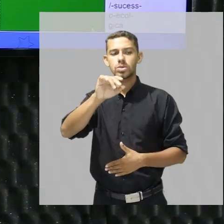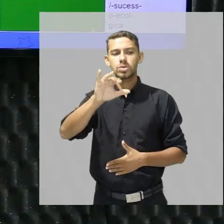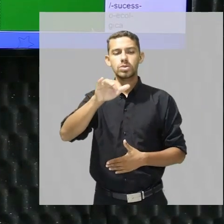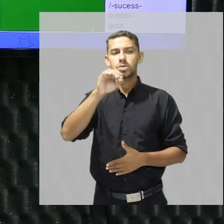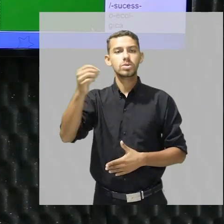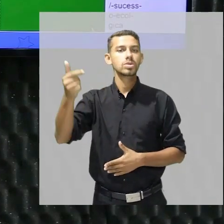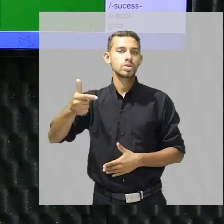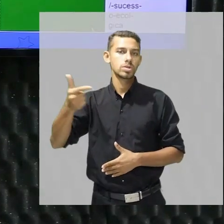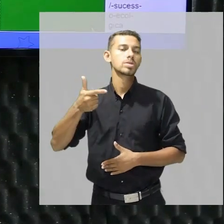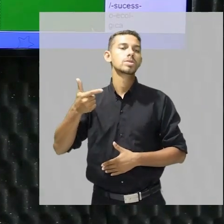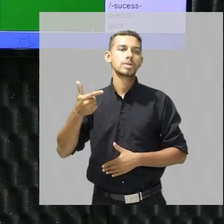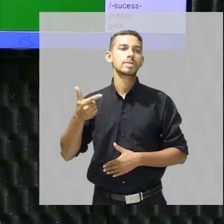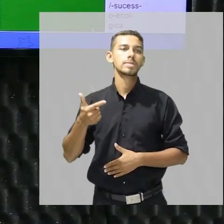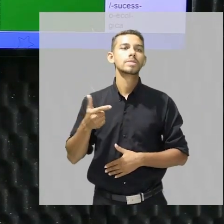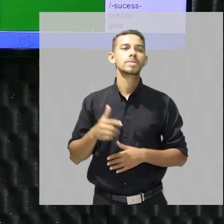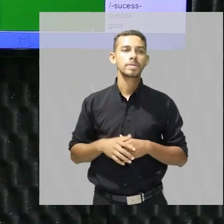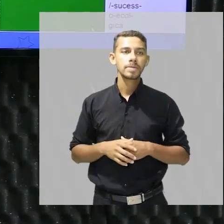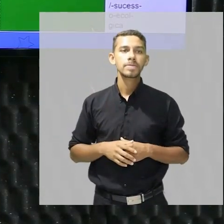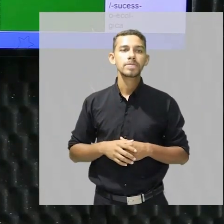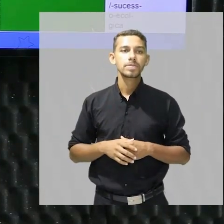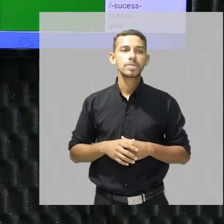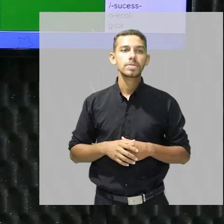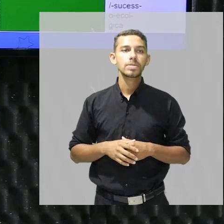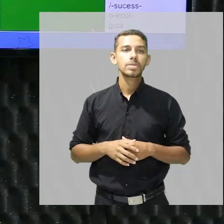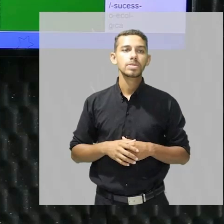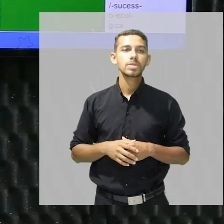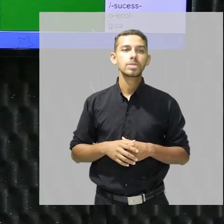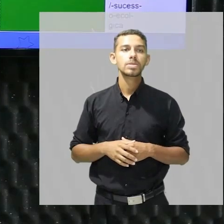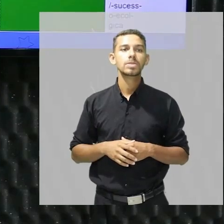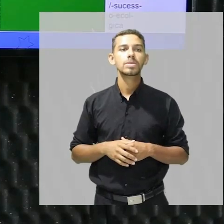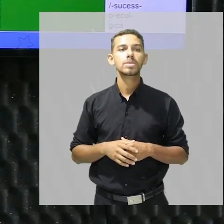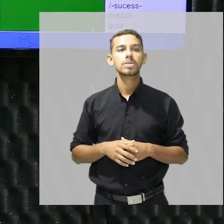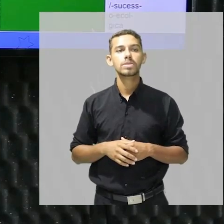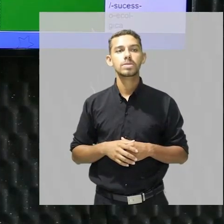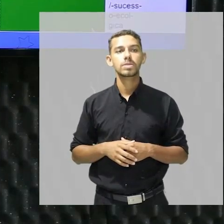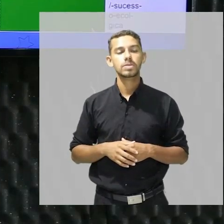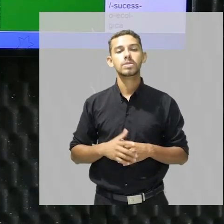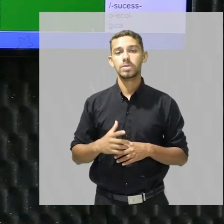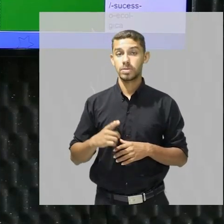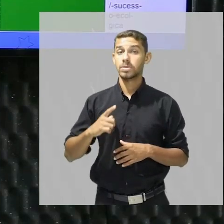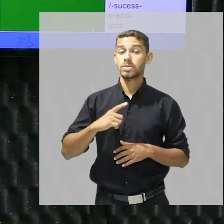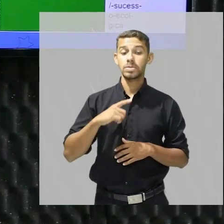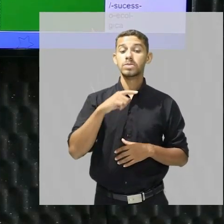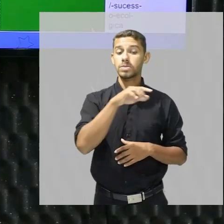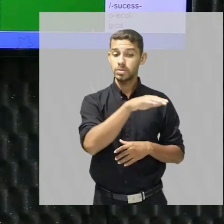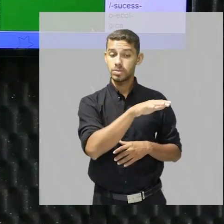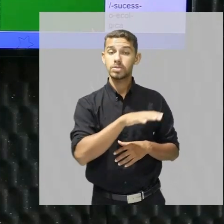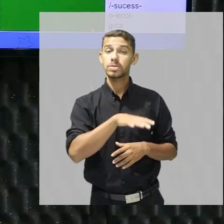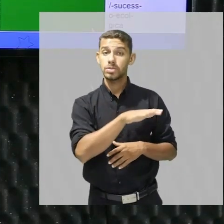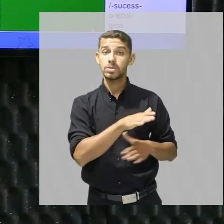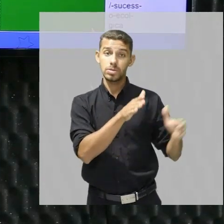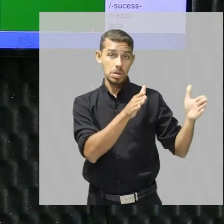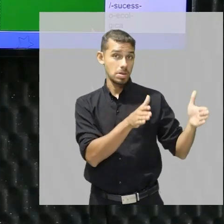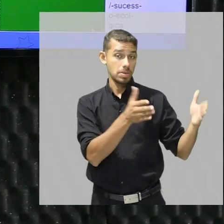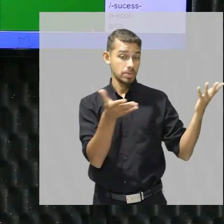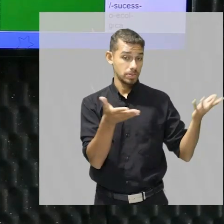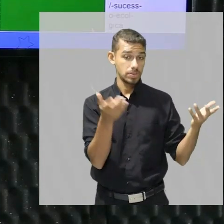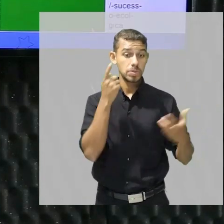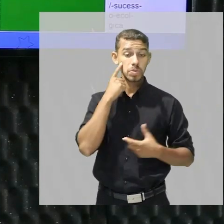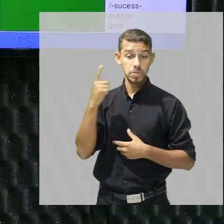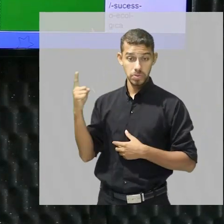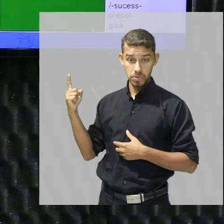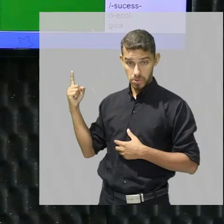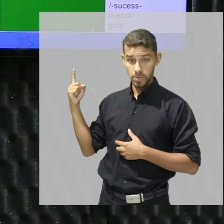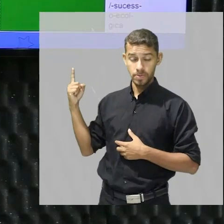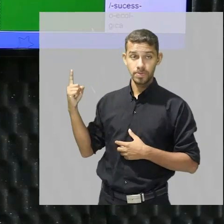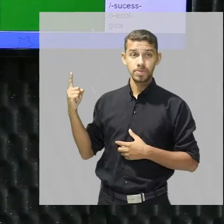ele vai sofrer o processo de regeneração, né? Então, este solo aqui, que agora ele foi